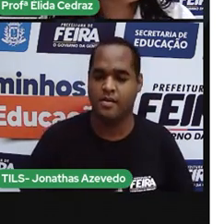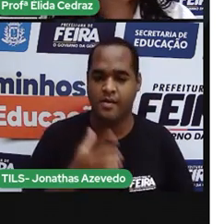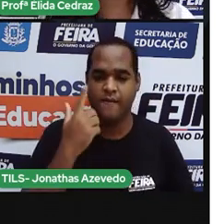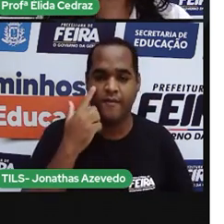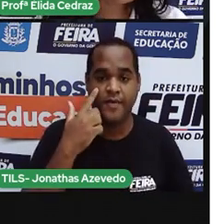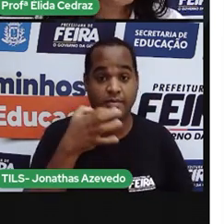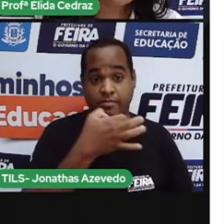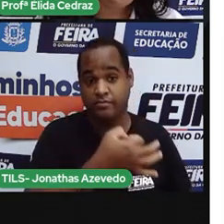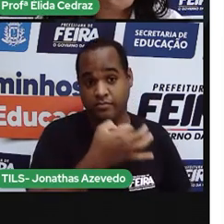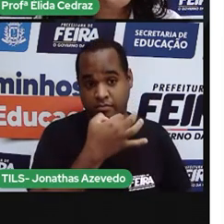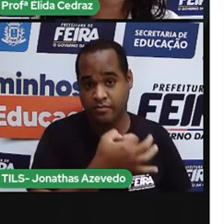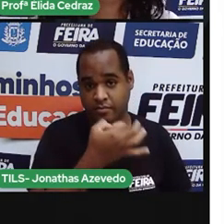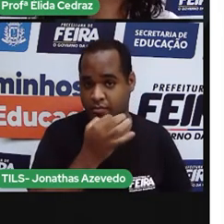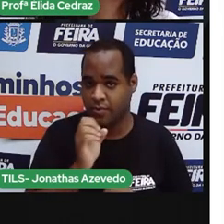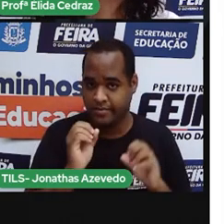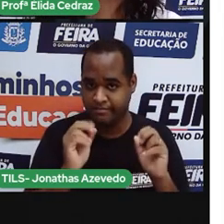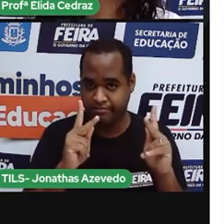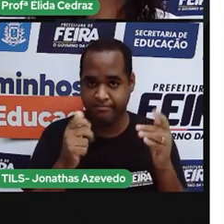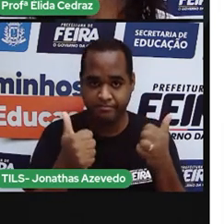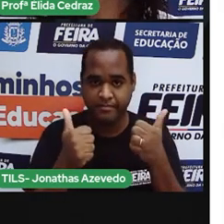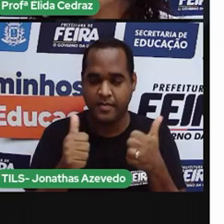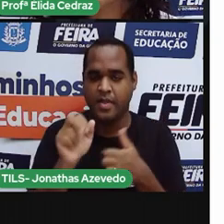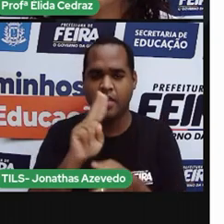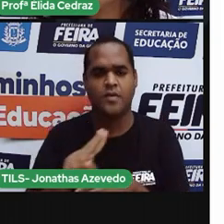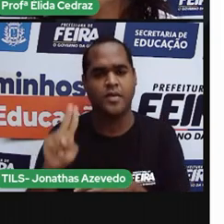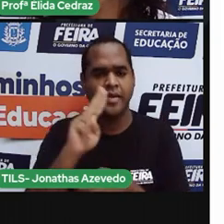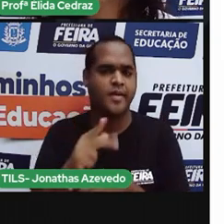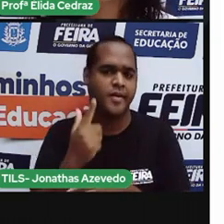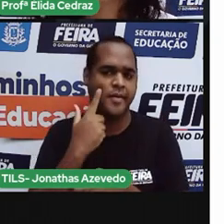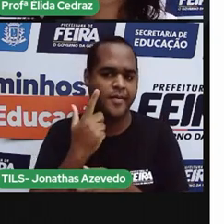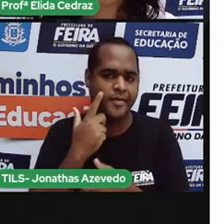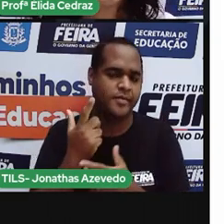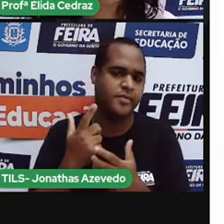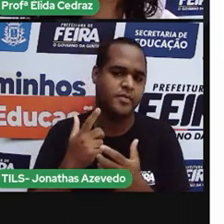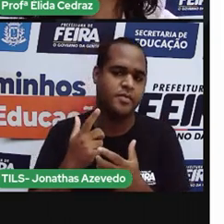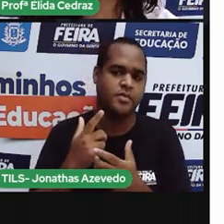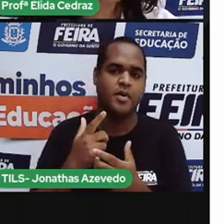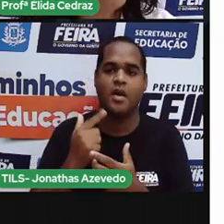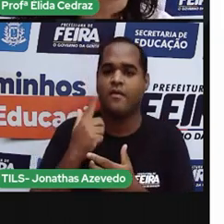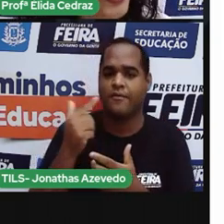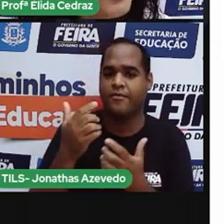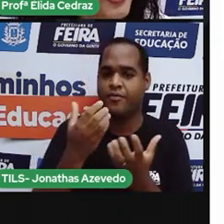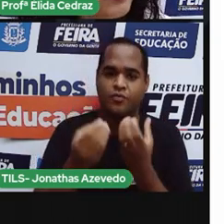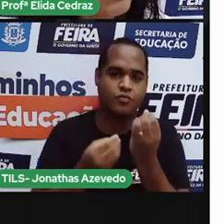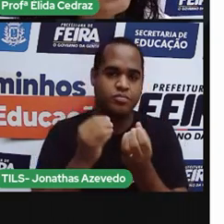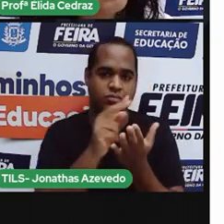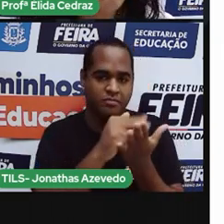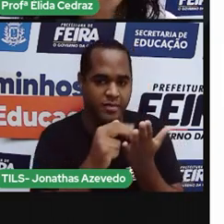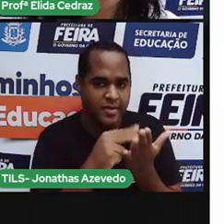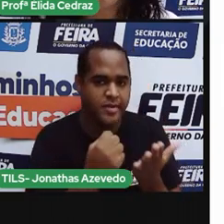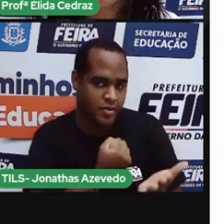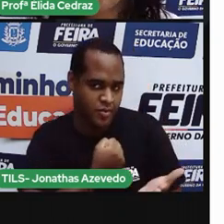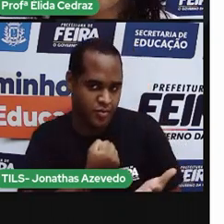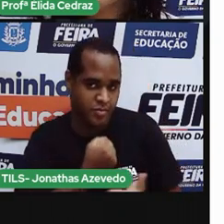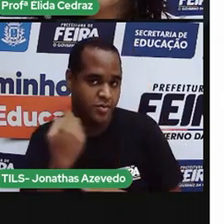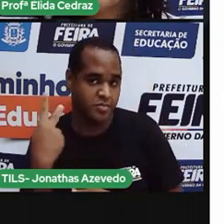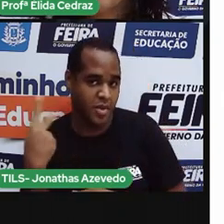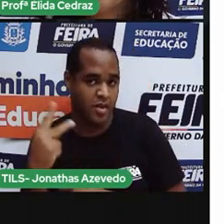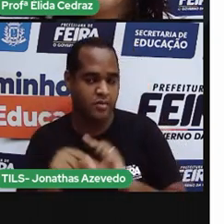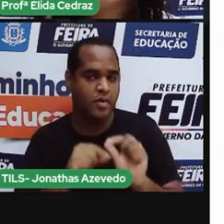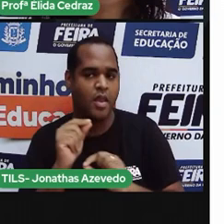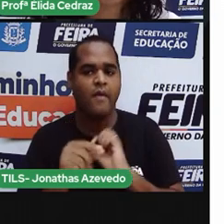Se liga nessa dica, ok? Vocês podem utilizar estratégias com desenhos ou com